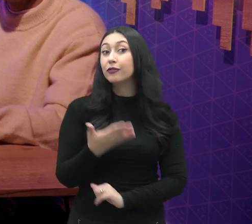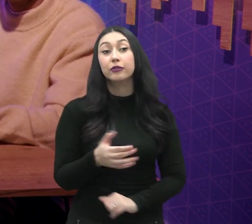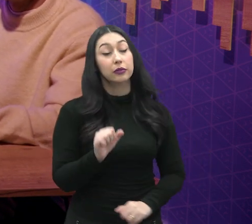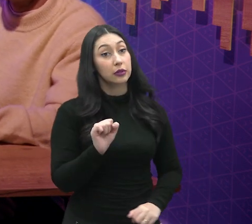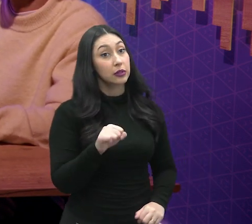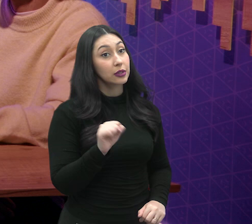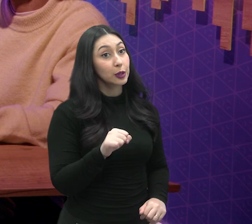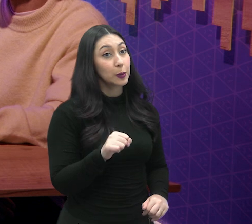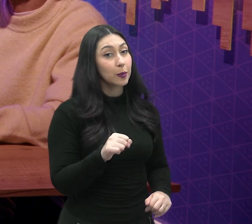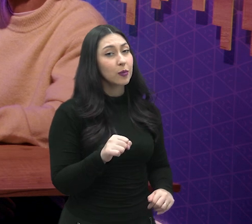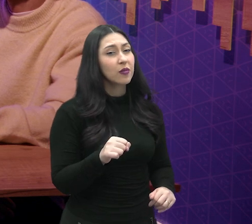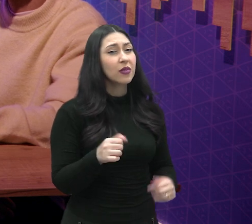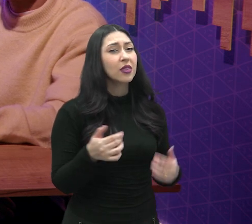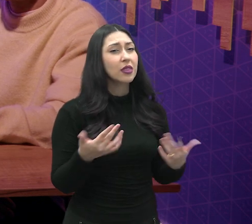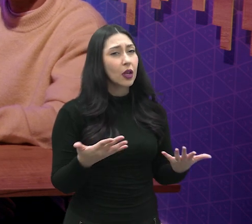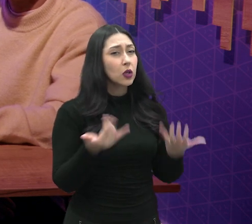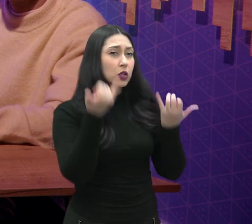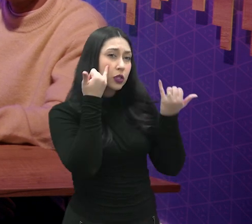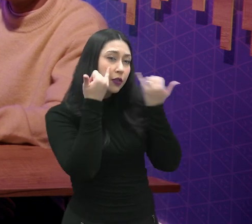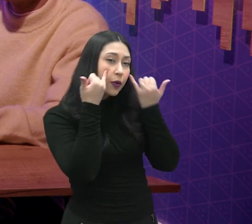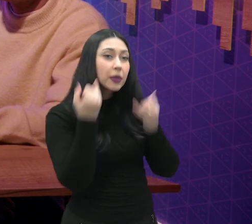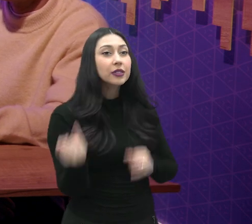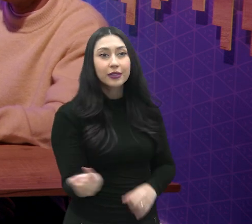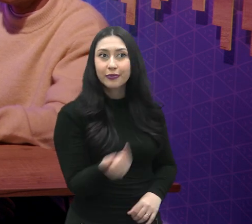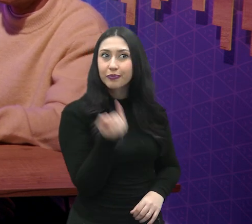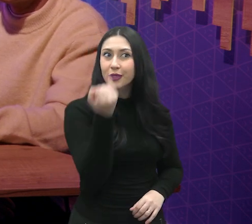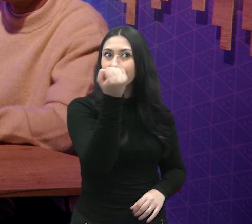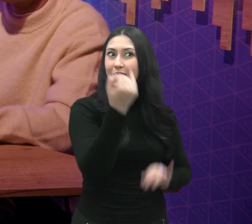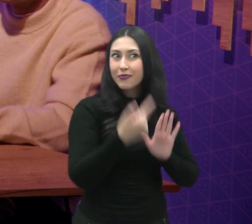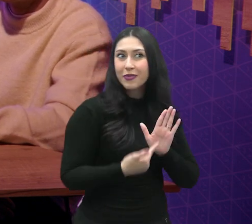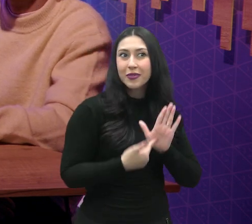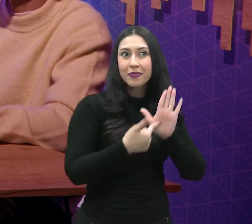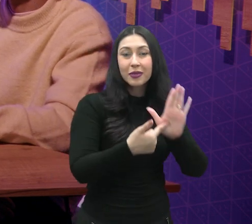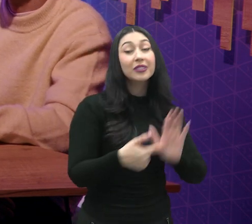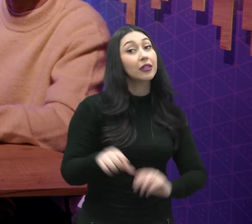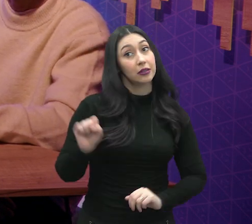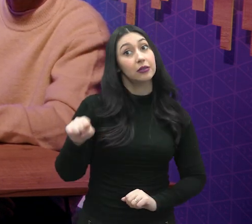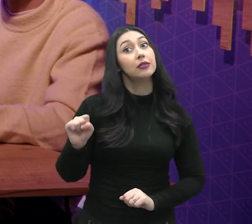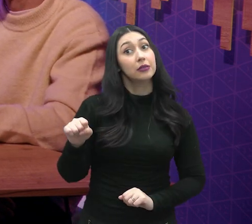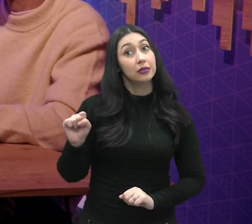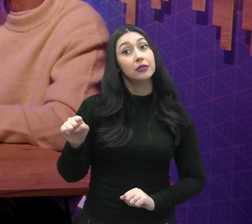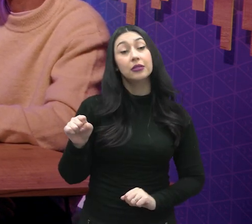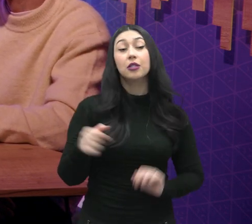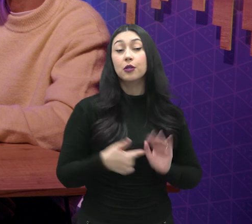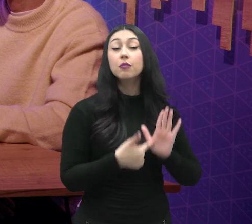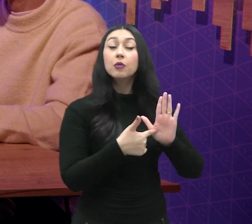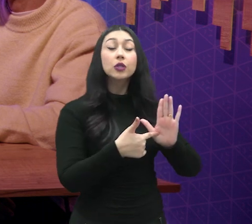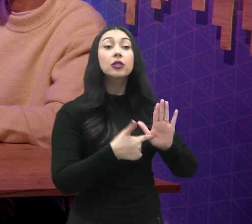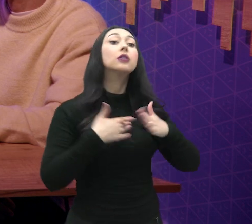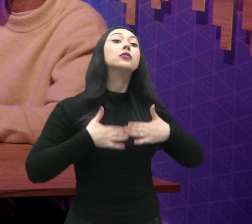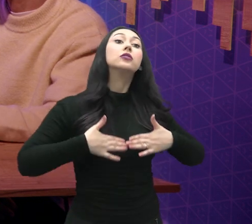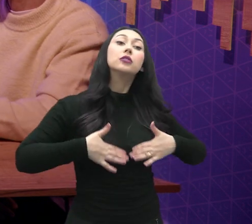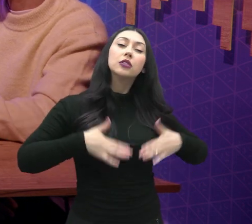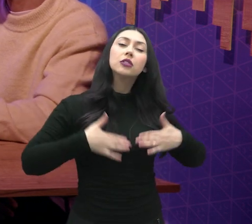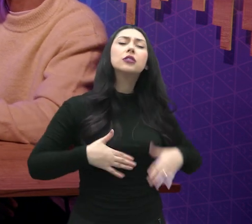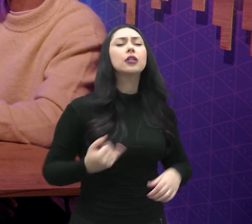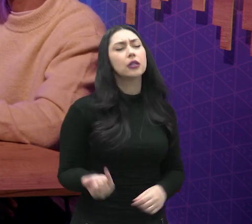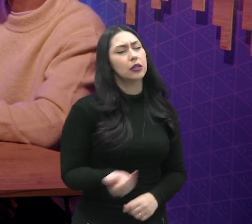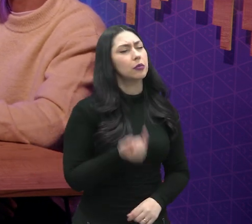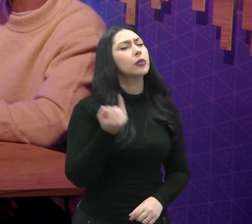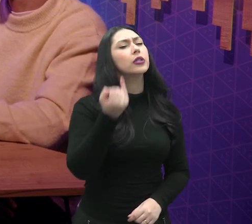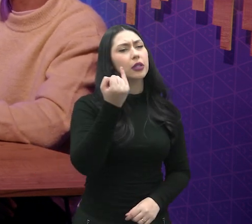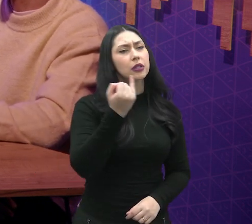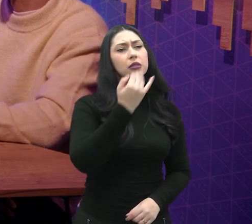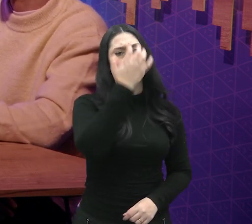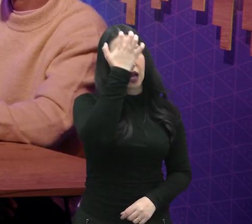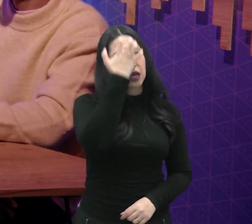Perfeito. Acho que é isso, né, Vitor? As informações mais importantes que a gente tinha pra falar, né? Sim. Falar da importância de descansar, né? Não